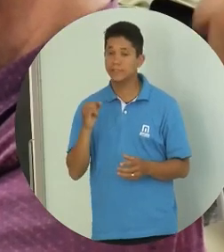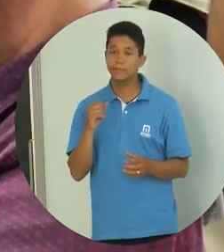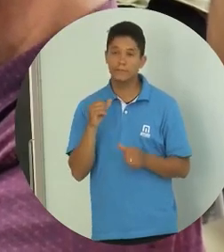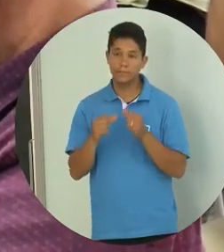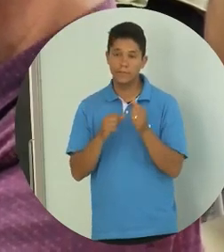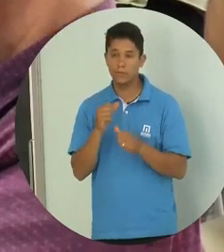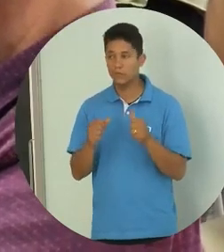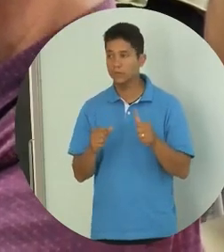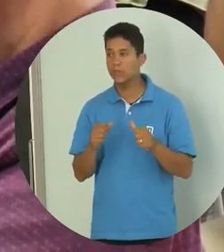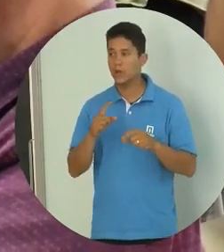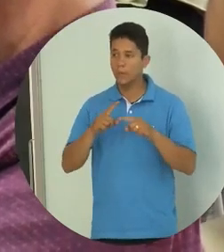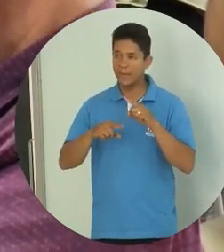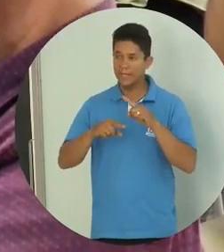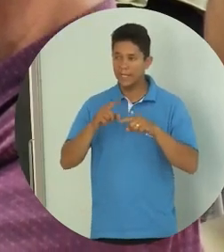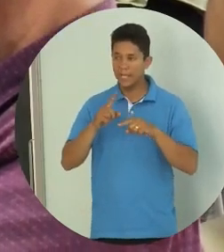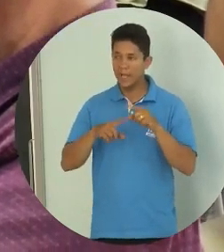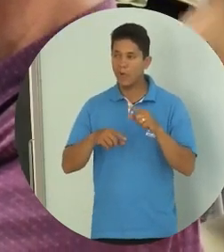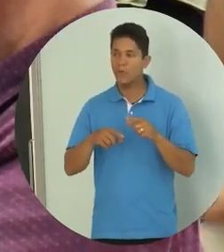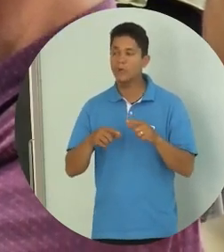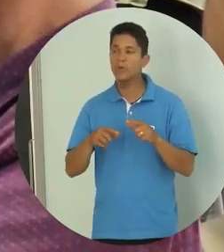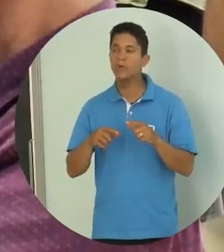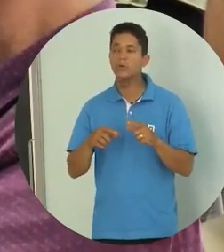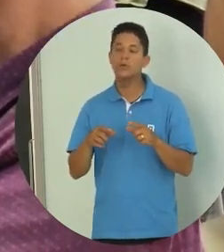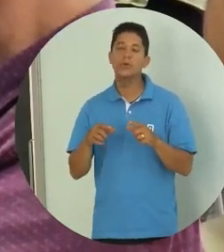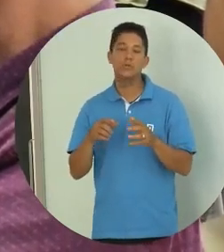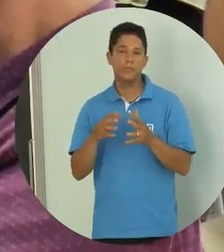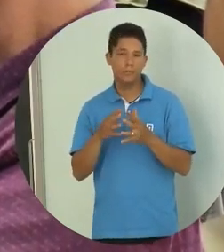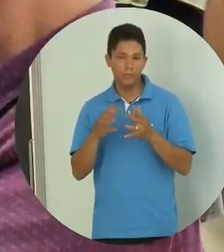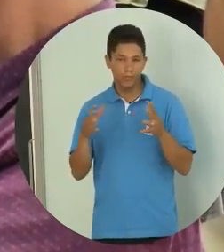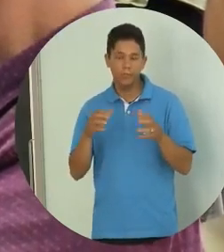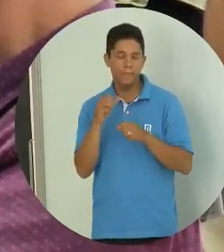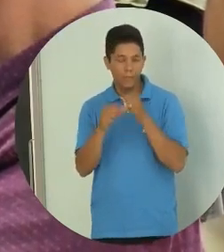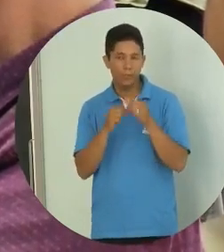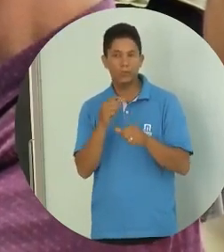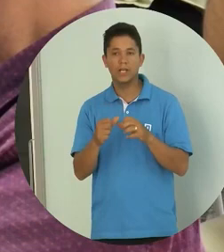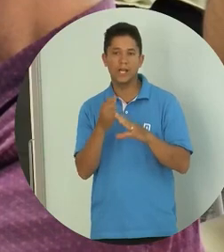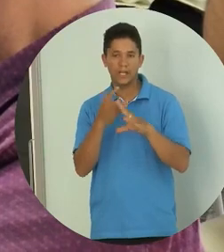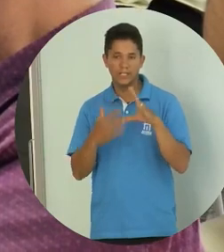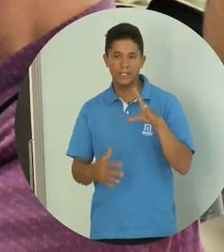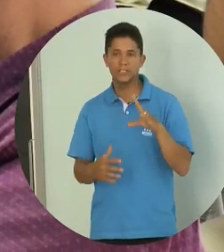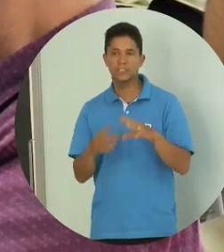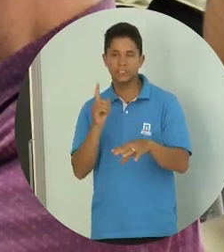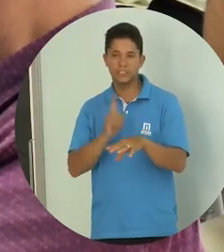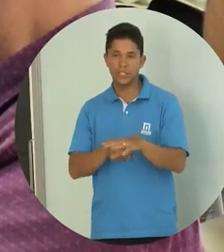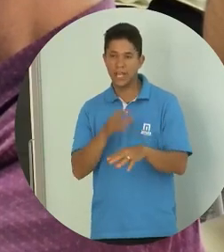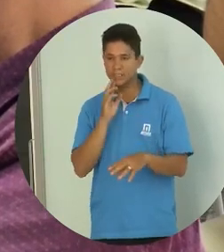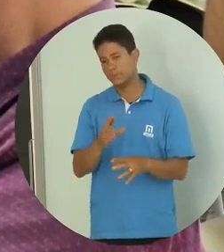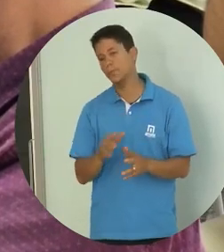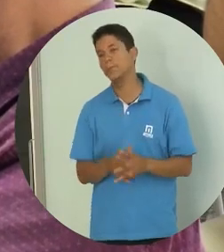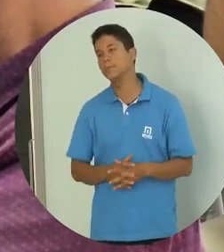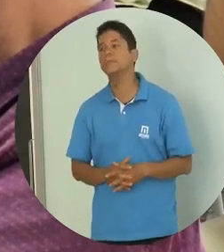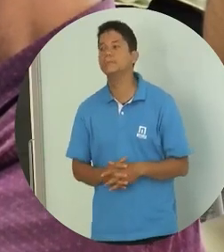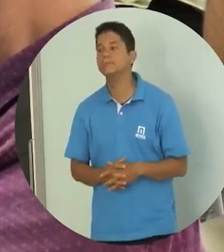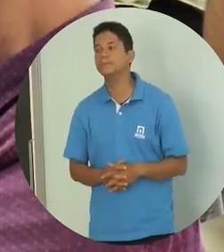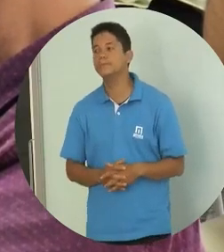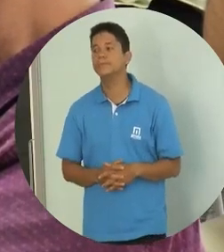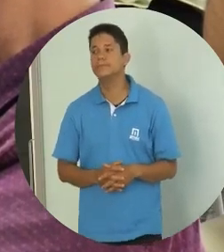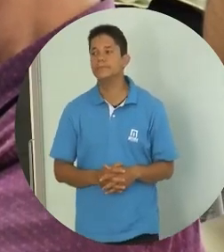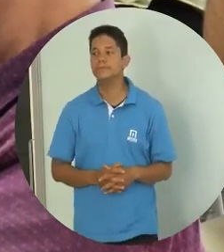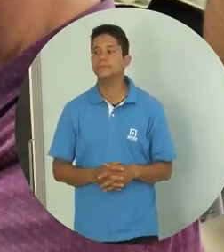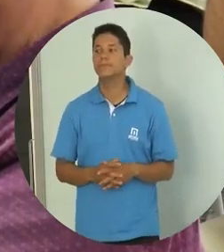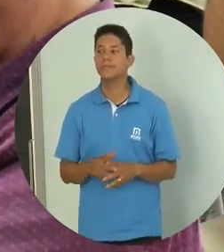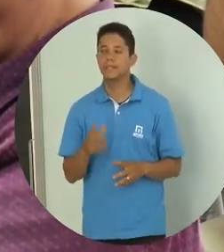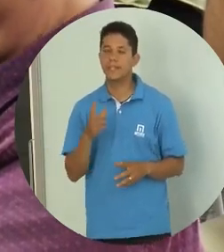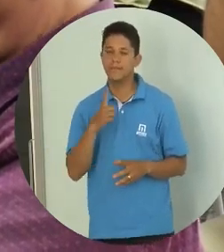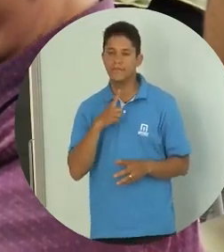bastante as características de reação. E aí tem várias alternativas, né? A